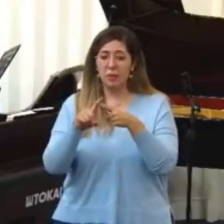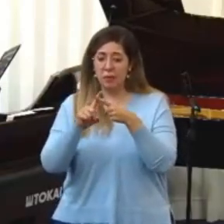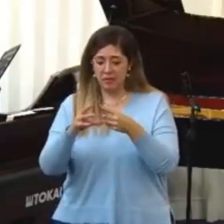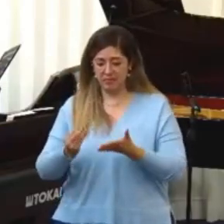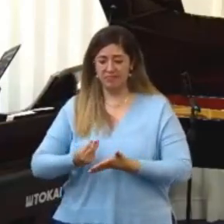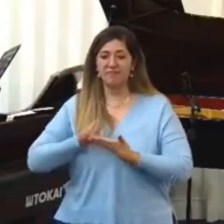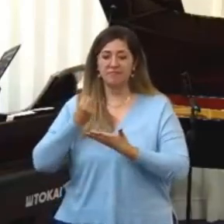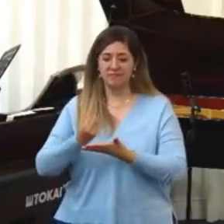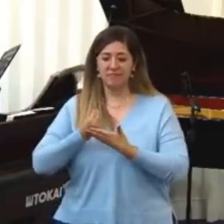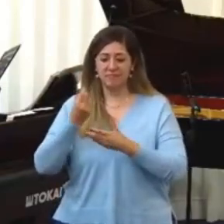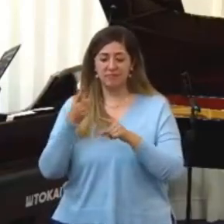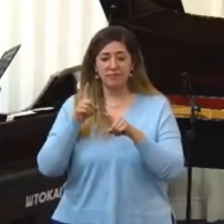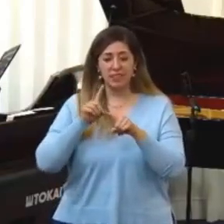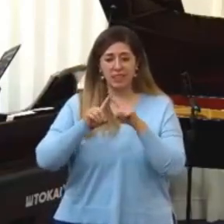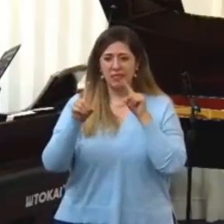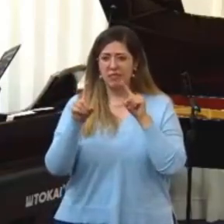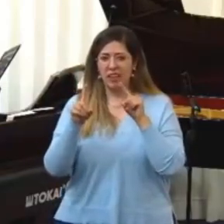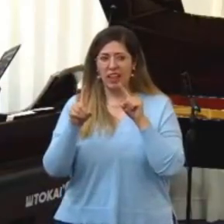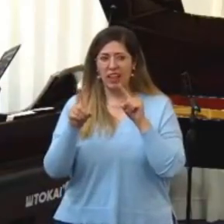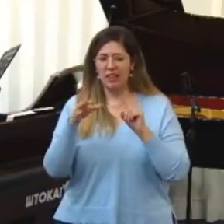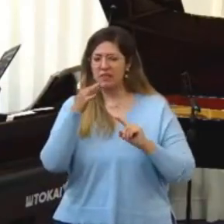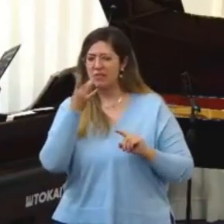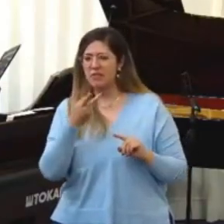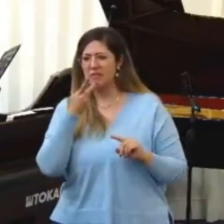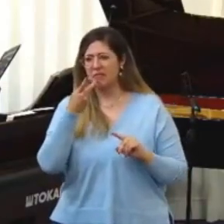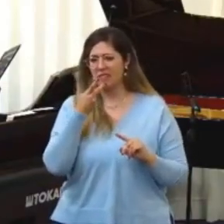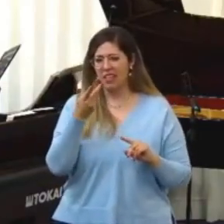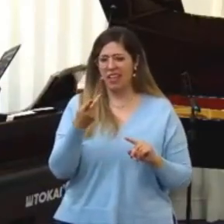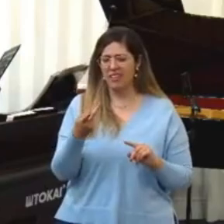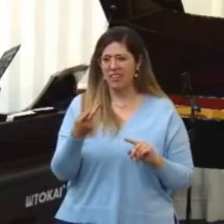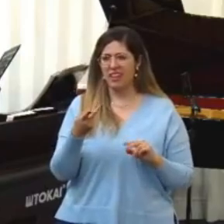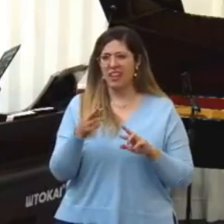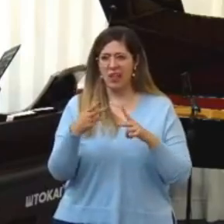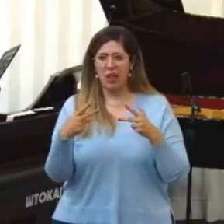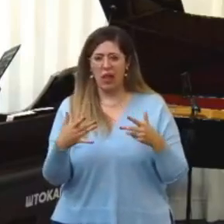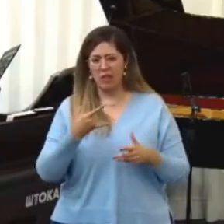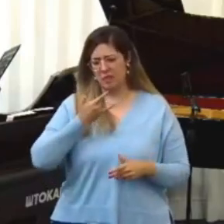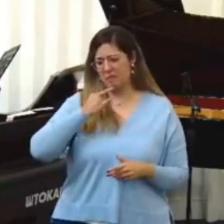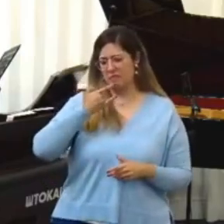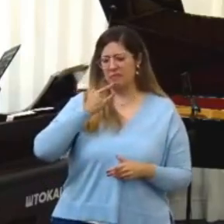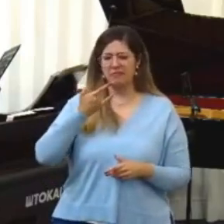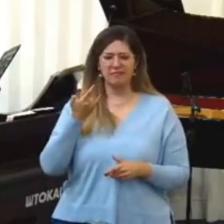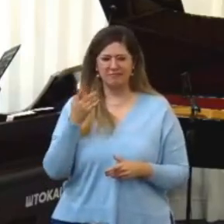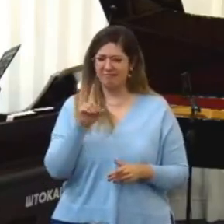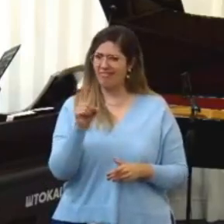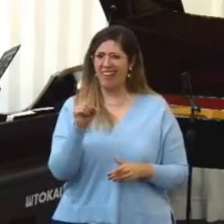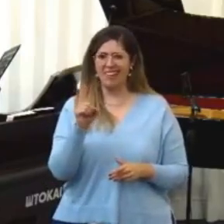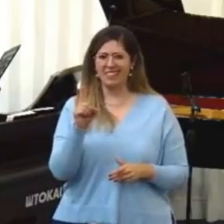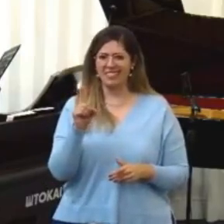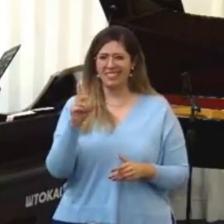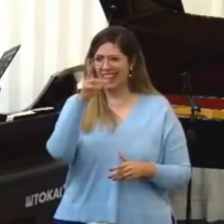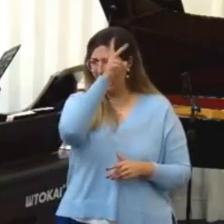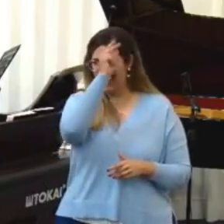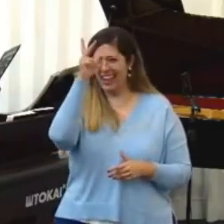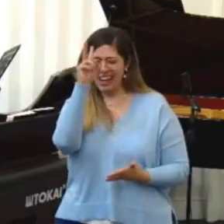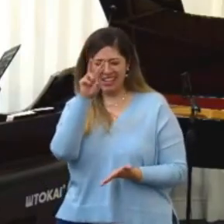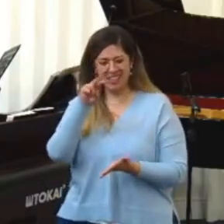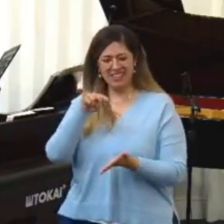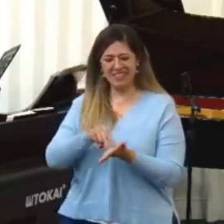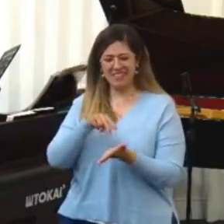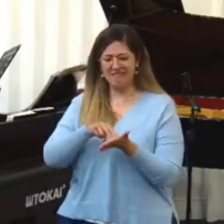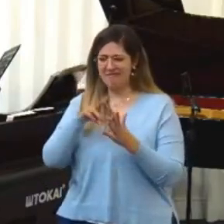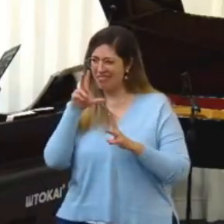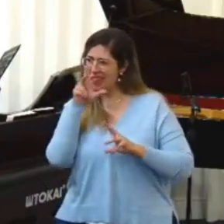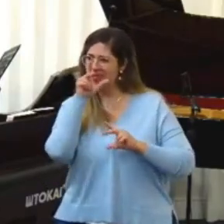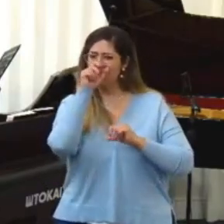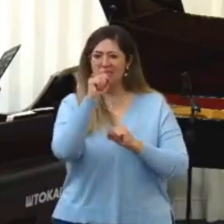viver. Precisam usar gírias, precisam usar bebidas A, B ou C, precisam encontrar